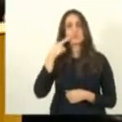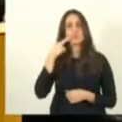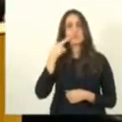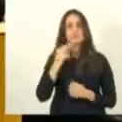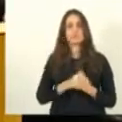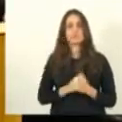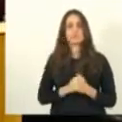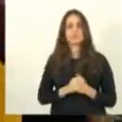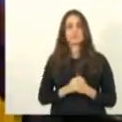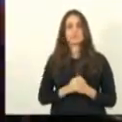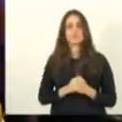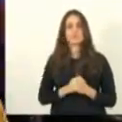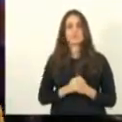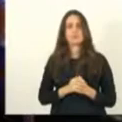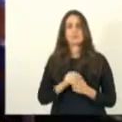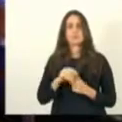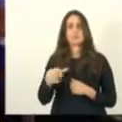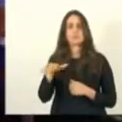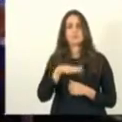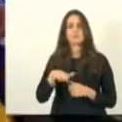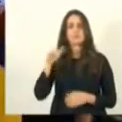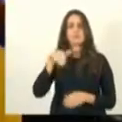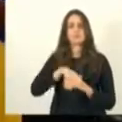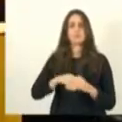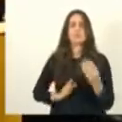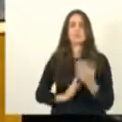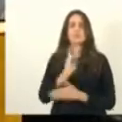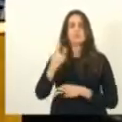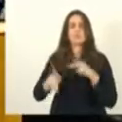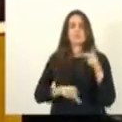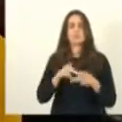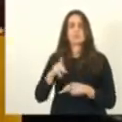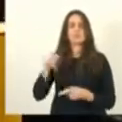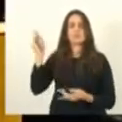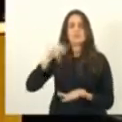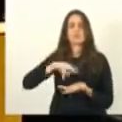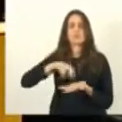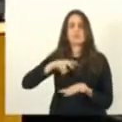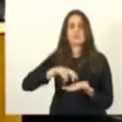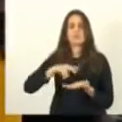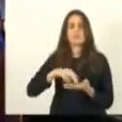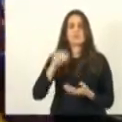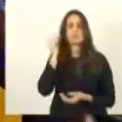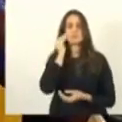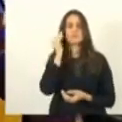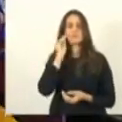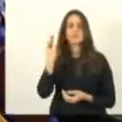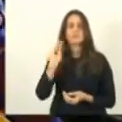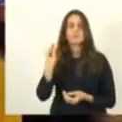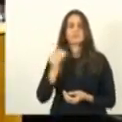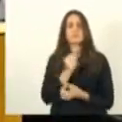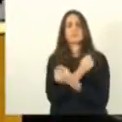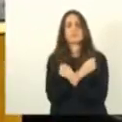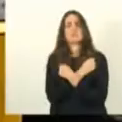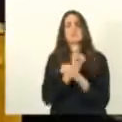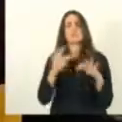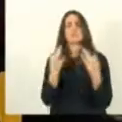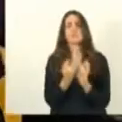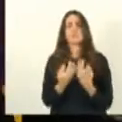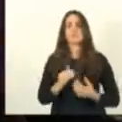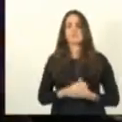com, é, agraciado nas urnas pelo voto do povo do nosso Alegre. Beijo grande, Xodó, leva o meu carinho para a